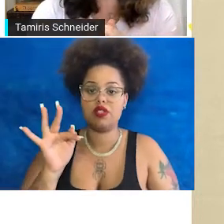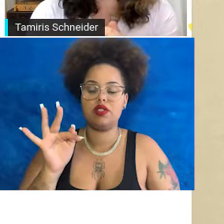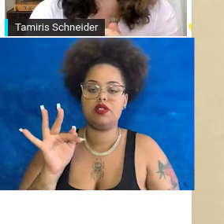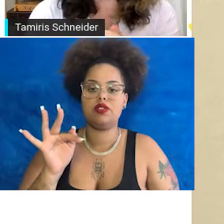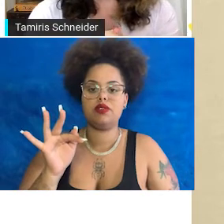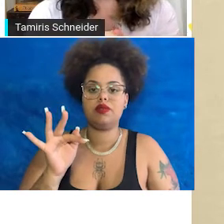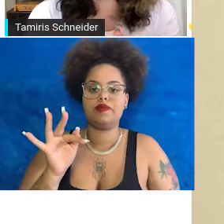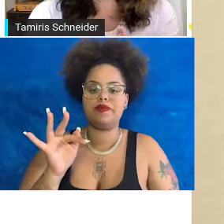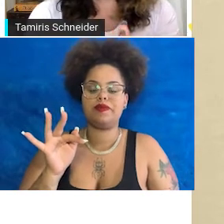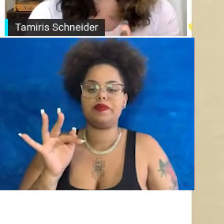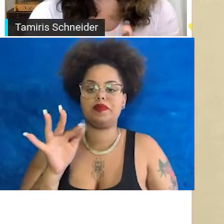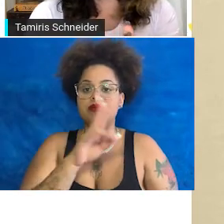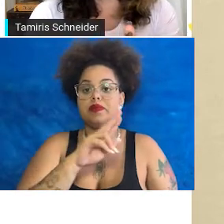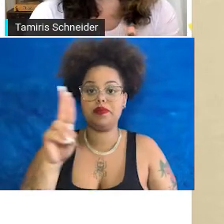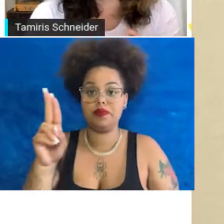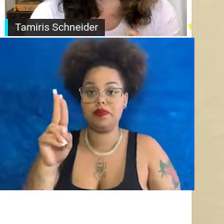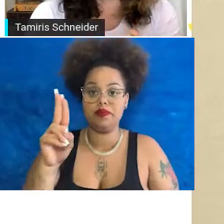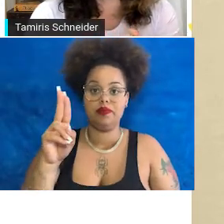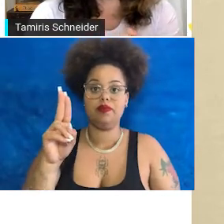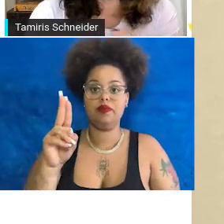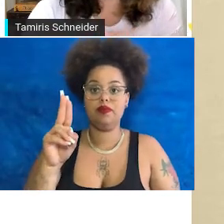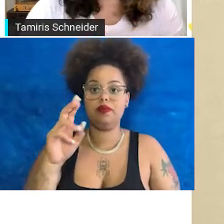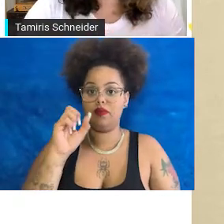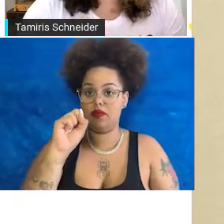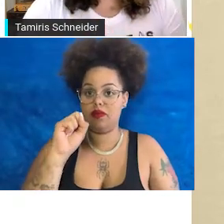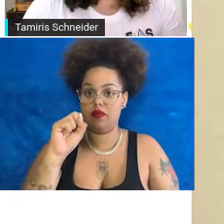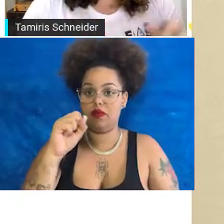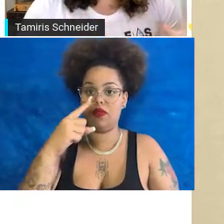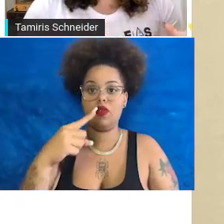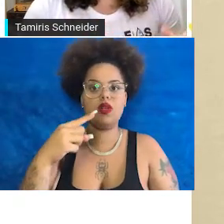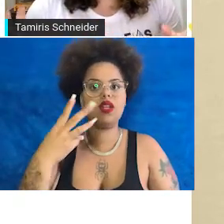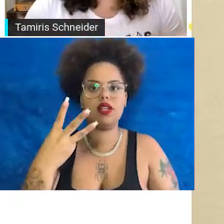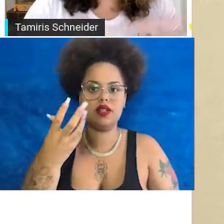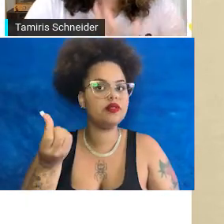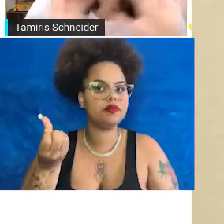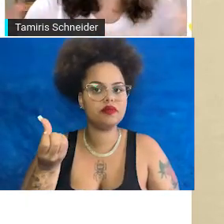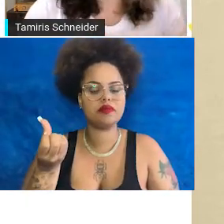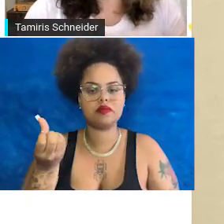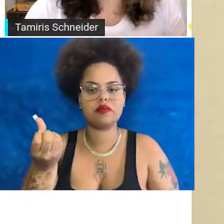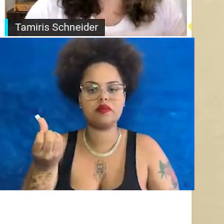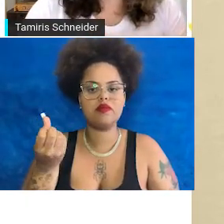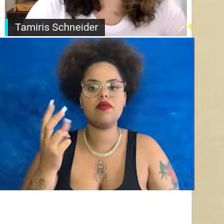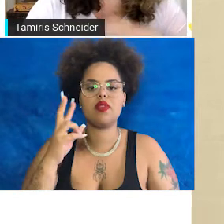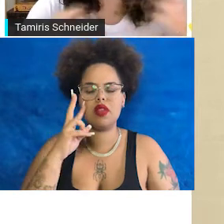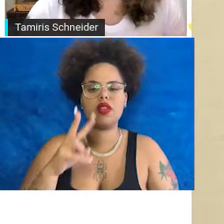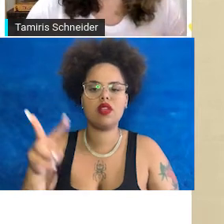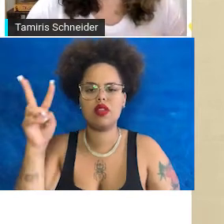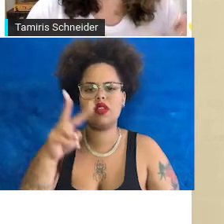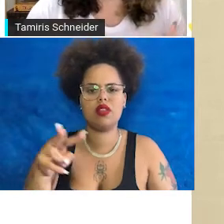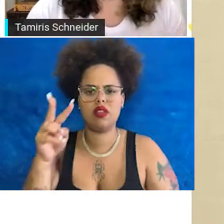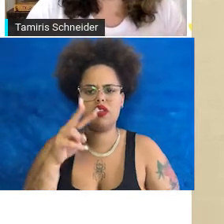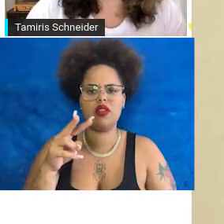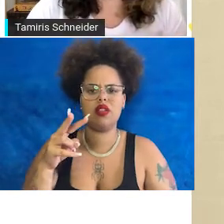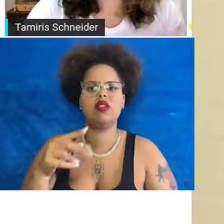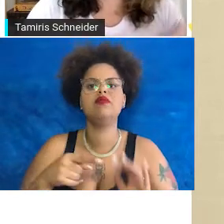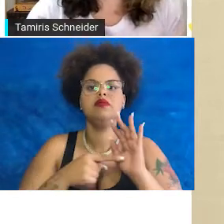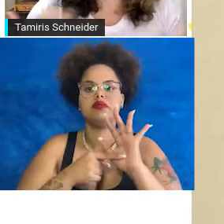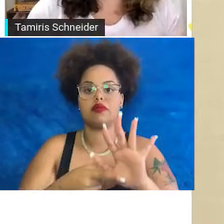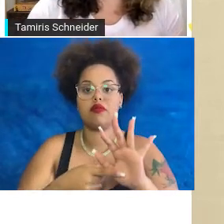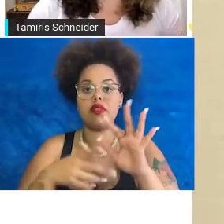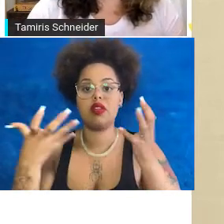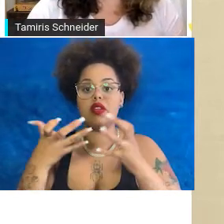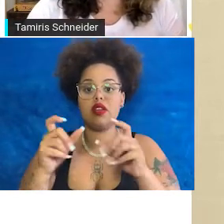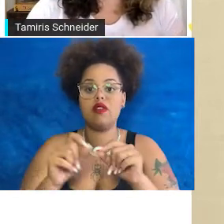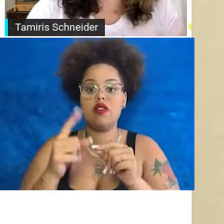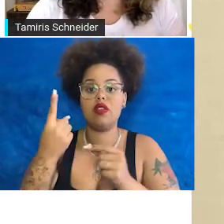época, chamado 836. E aí, questão de visual, de referência, né? A gente queria